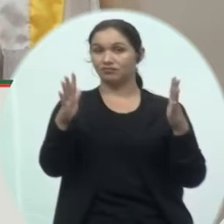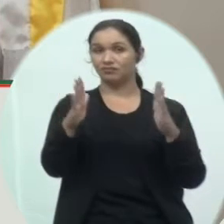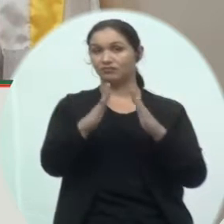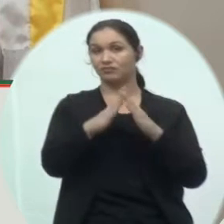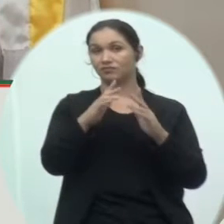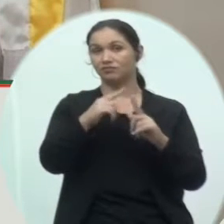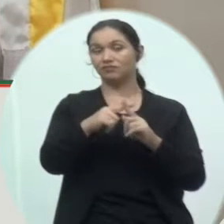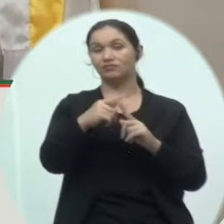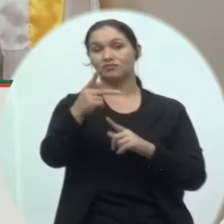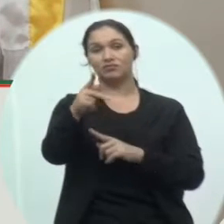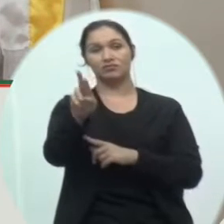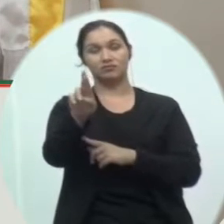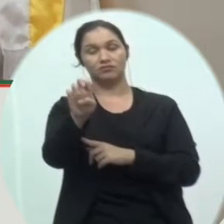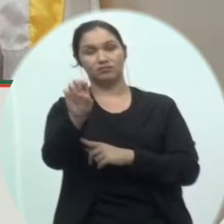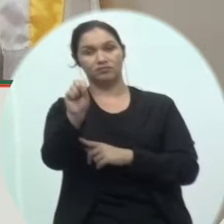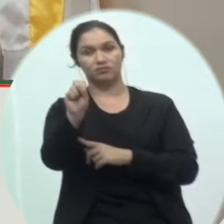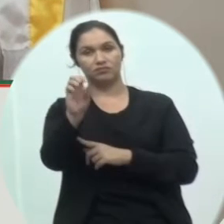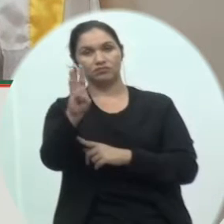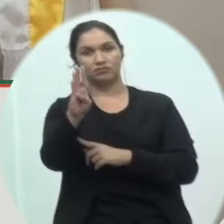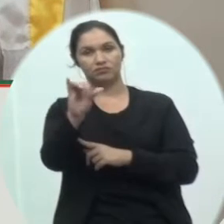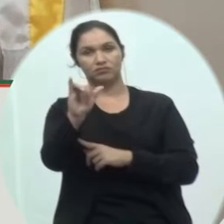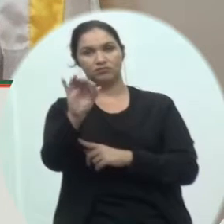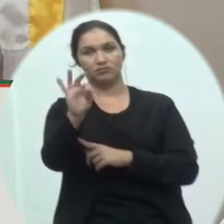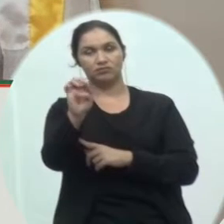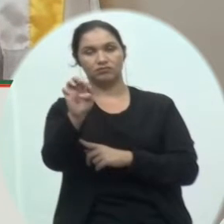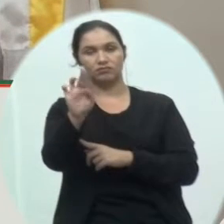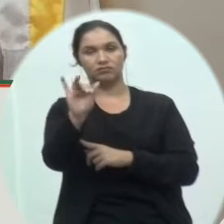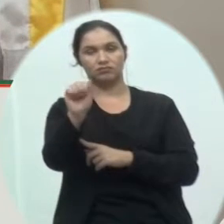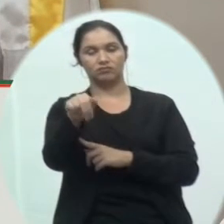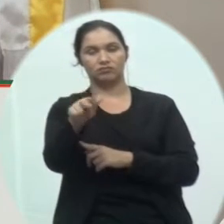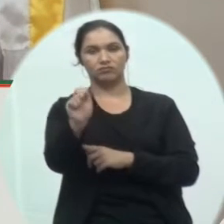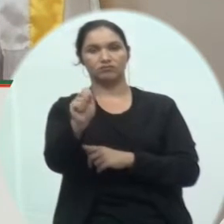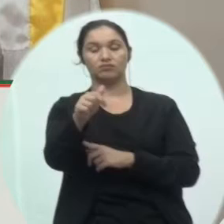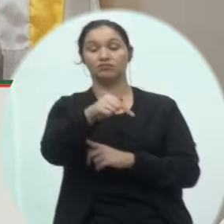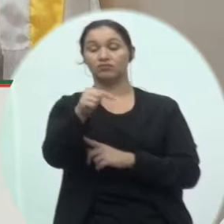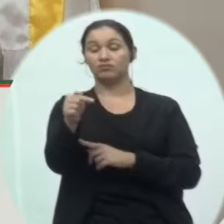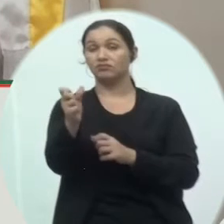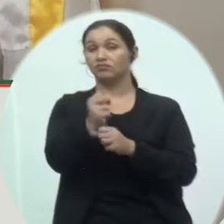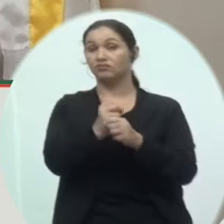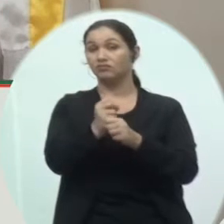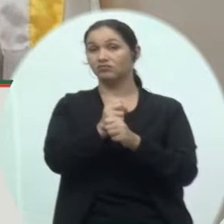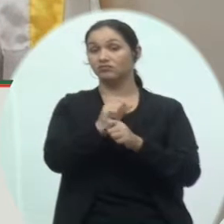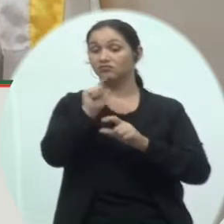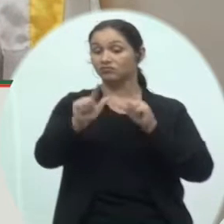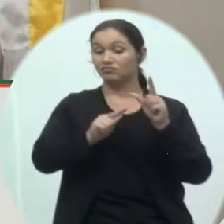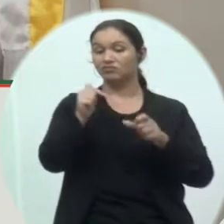Igreja Presbiteriana, pelos 77 anos de fundação em nossa cidade.